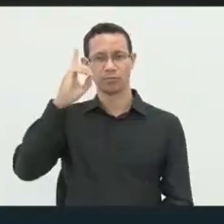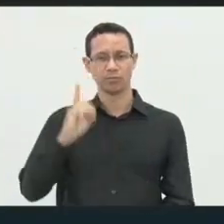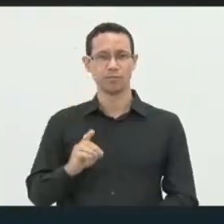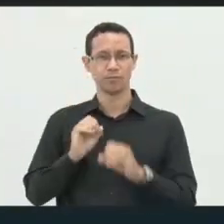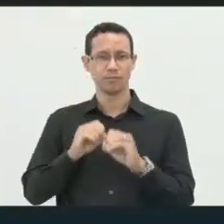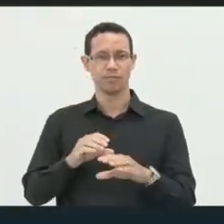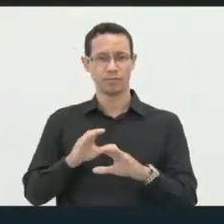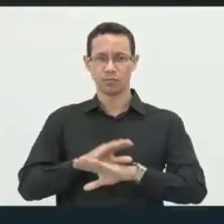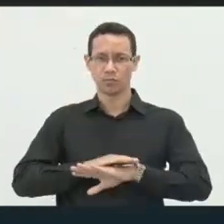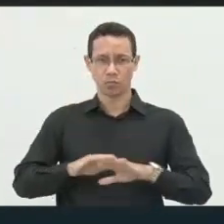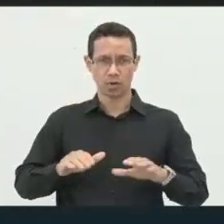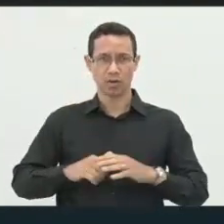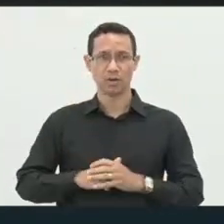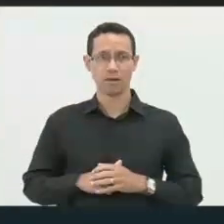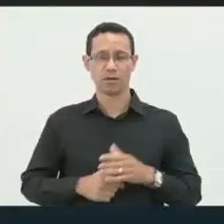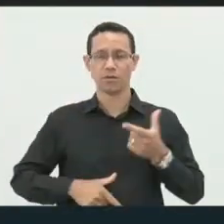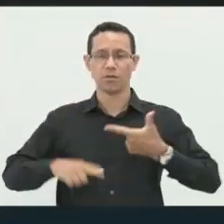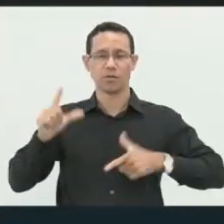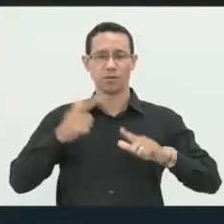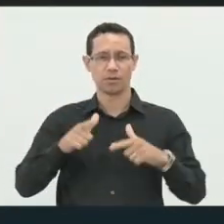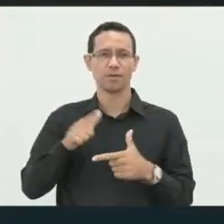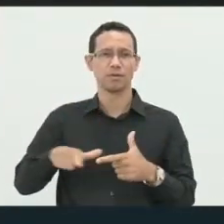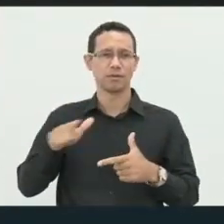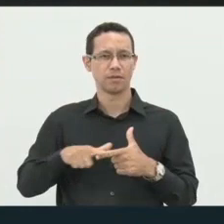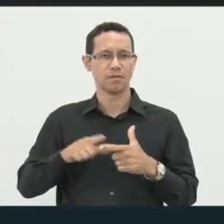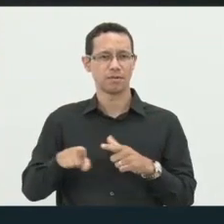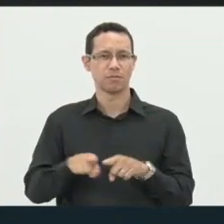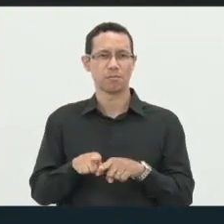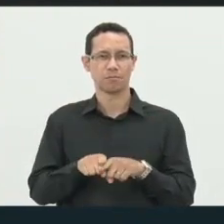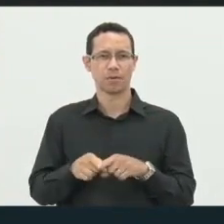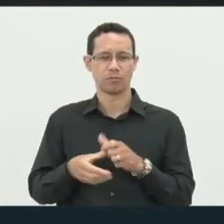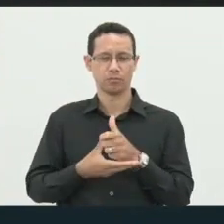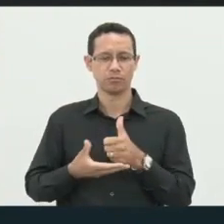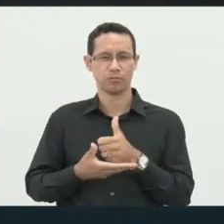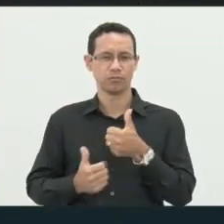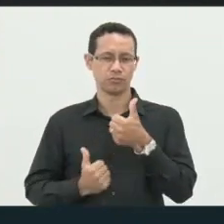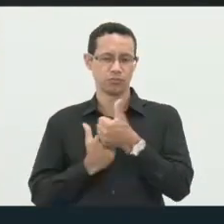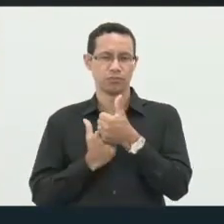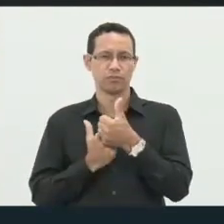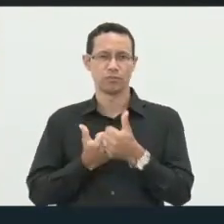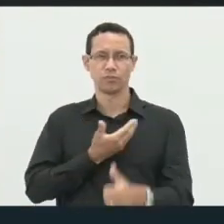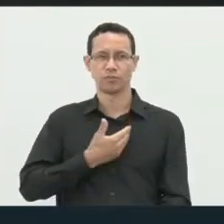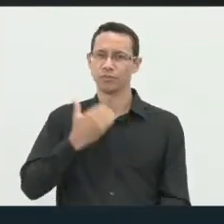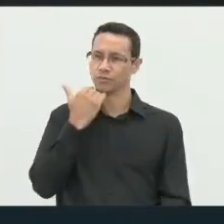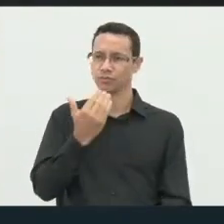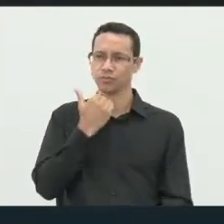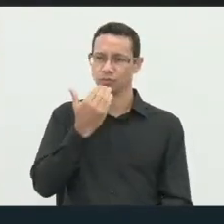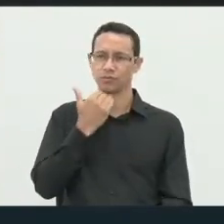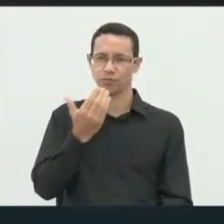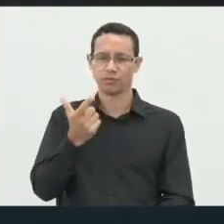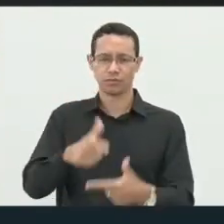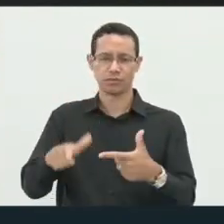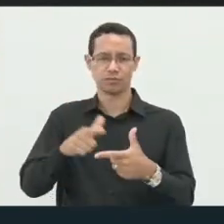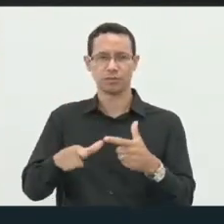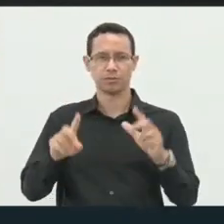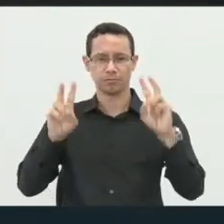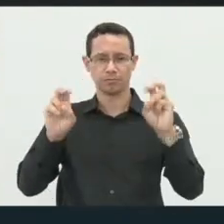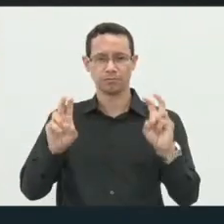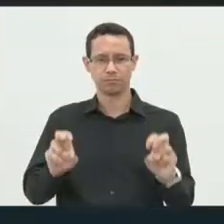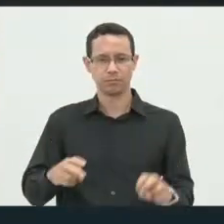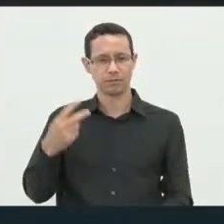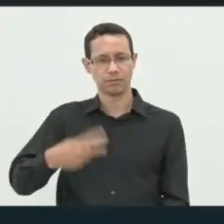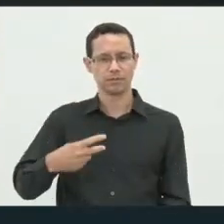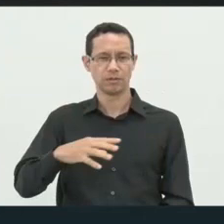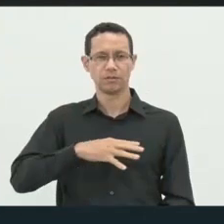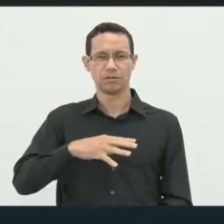mas me parece que são outros problemas também com a base e a gente não tem conseguido debater os problemas que são muitos da cidade de Guarulhos